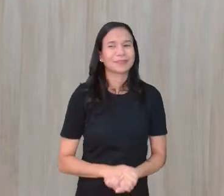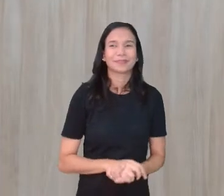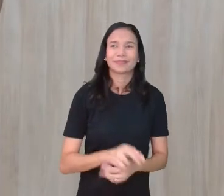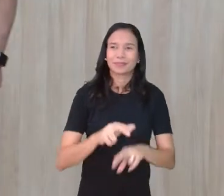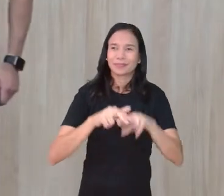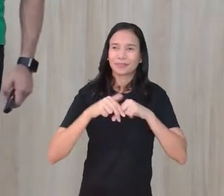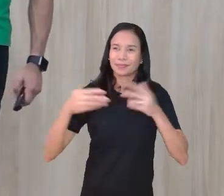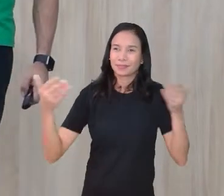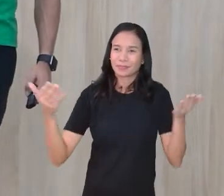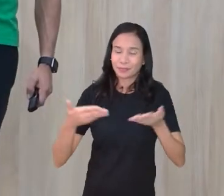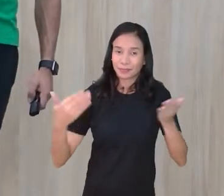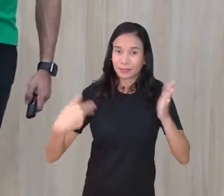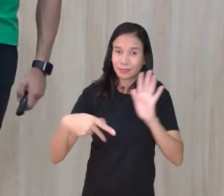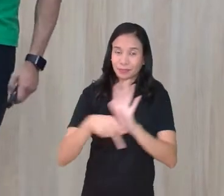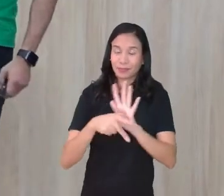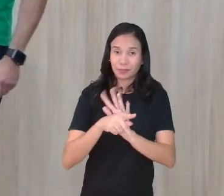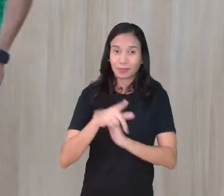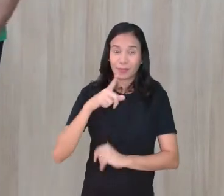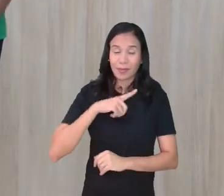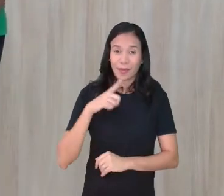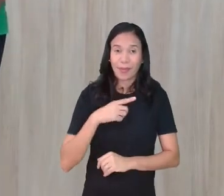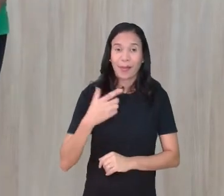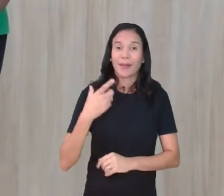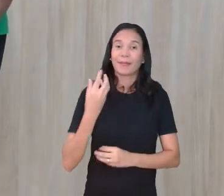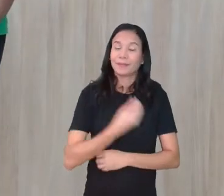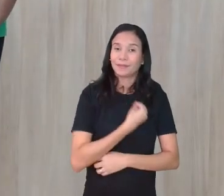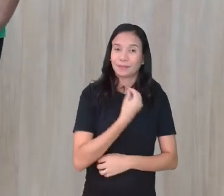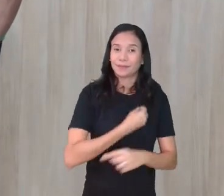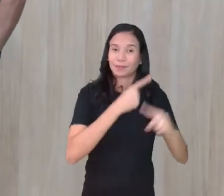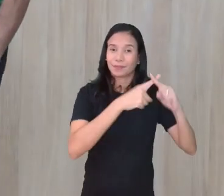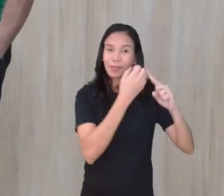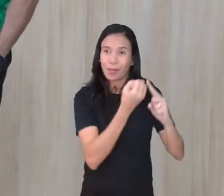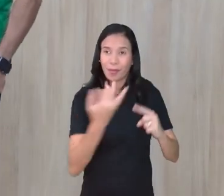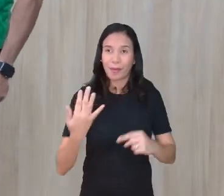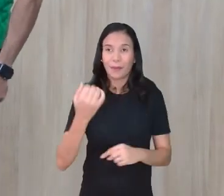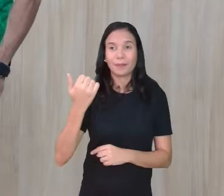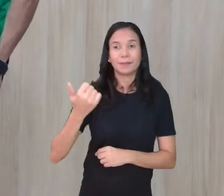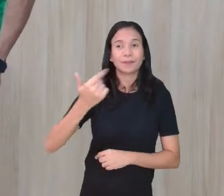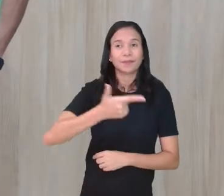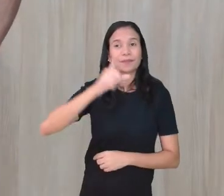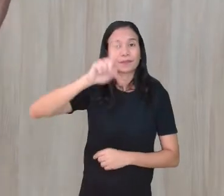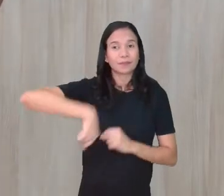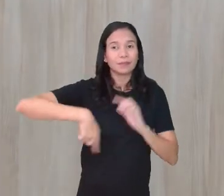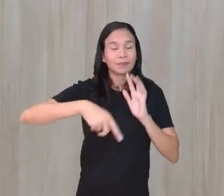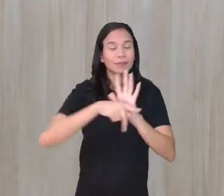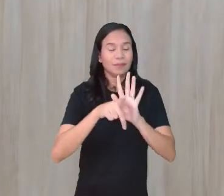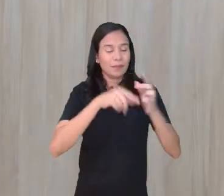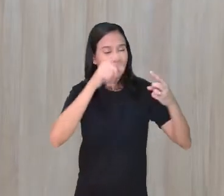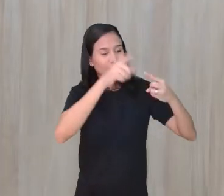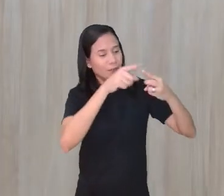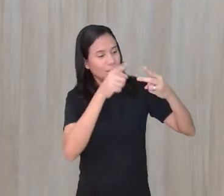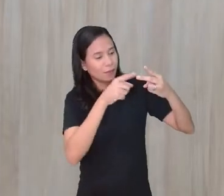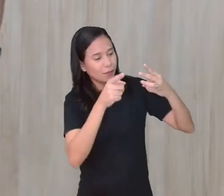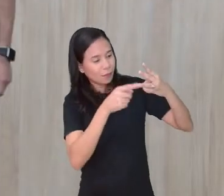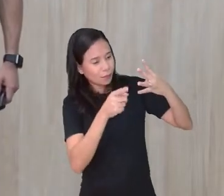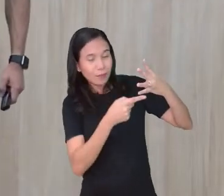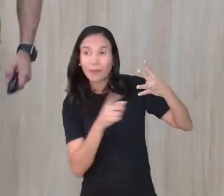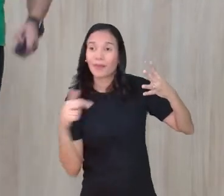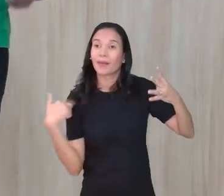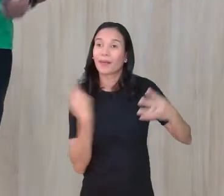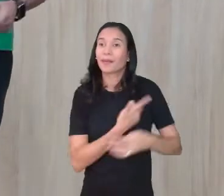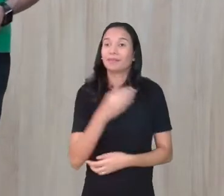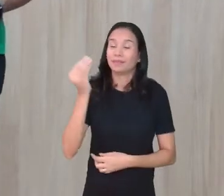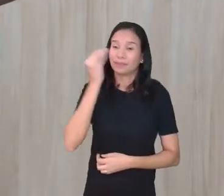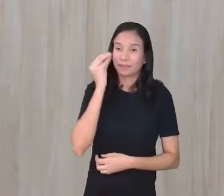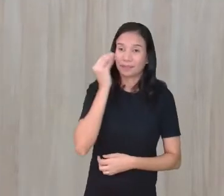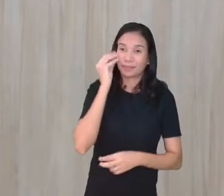a gente tem aí os múltiplos, certo? O 12 aí, ó, é múltiplo desses 3 que a gente viu, né? Então,